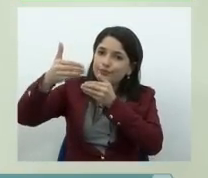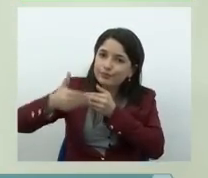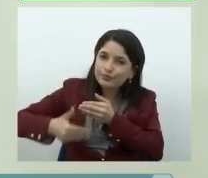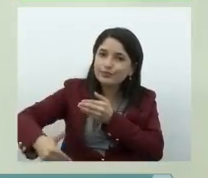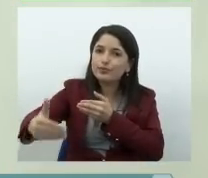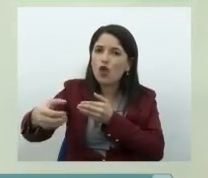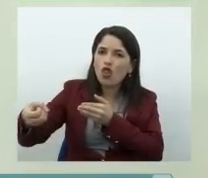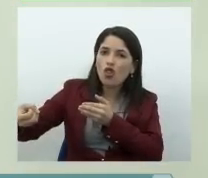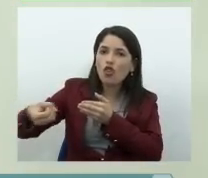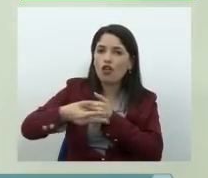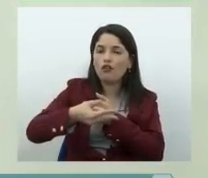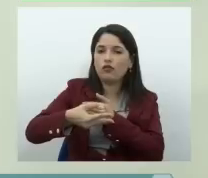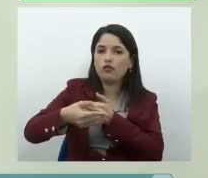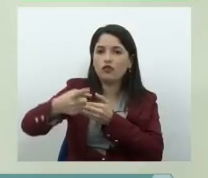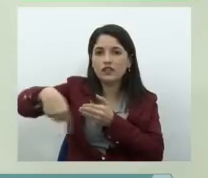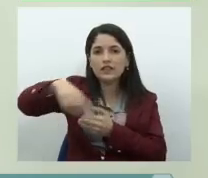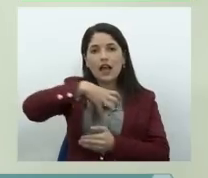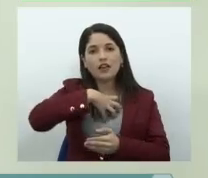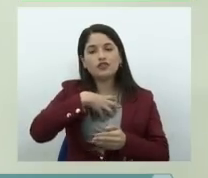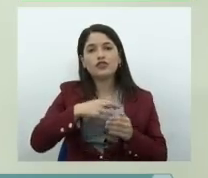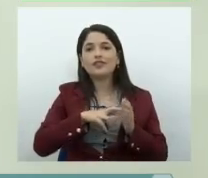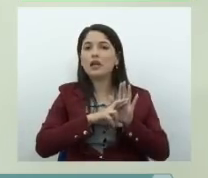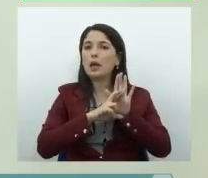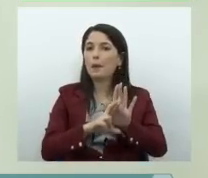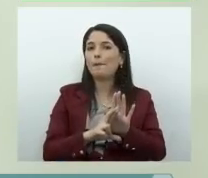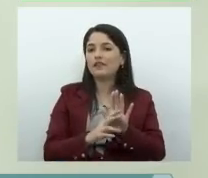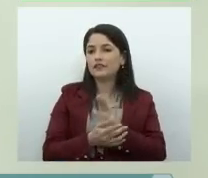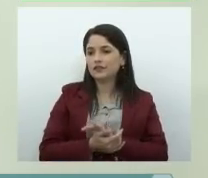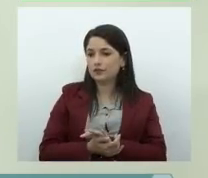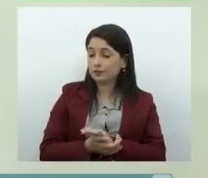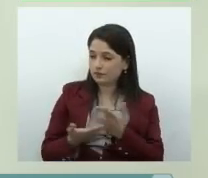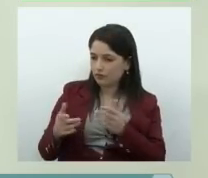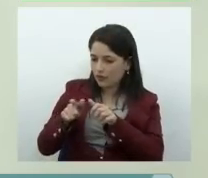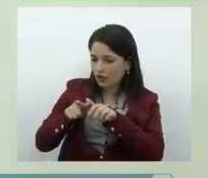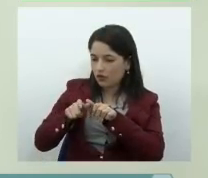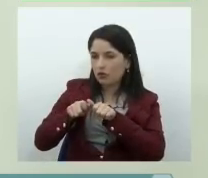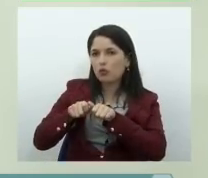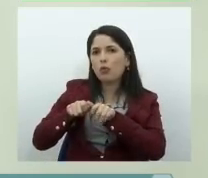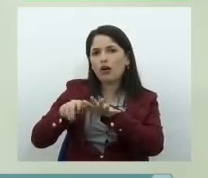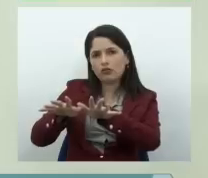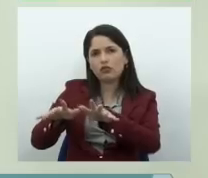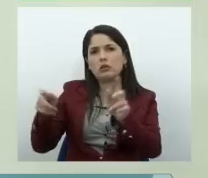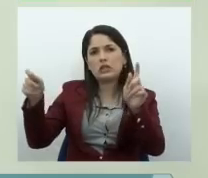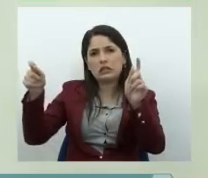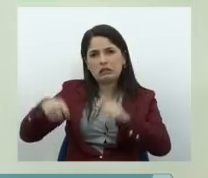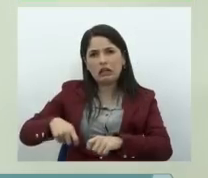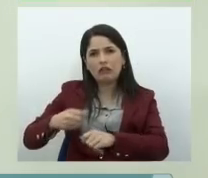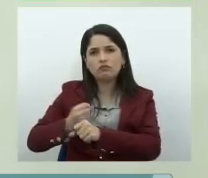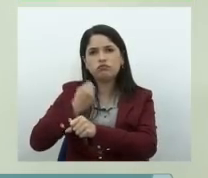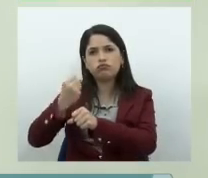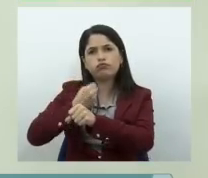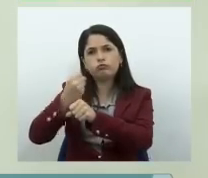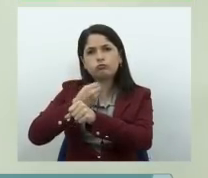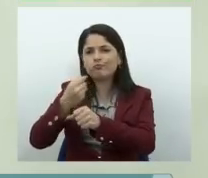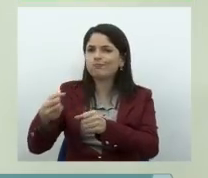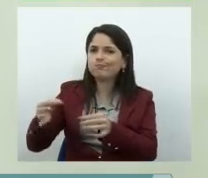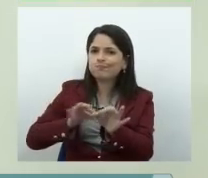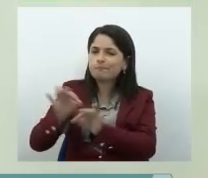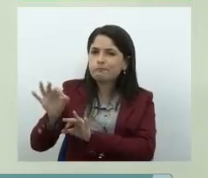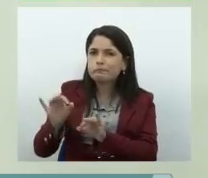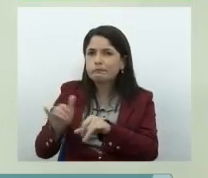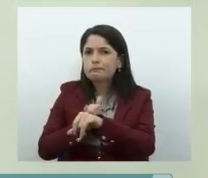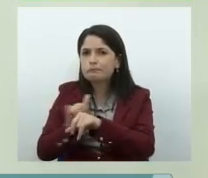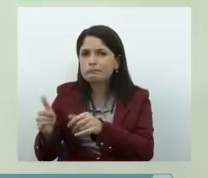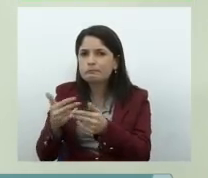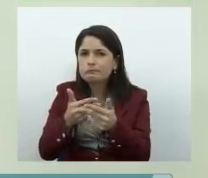E, candidato Neftalis, Guarulhos dá para ser reconstruída. Guarulhos já foi muito boa no